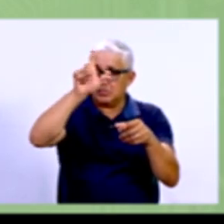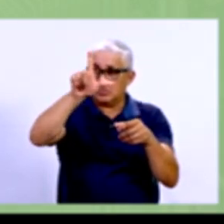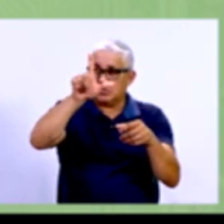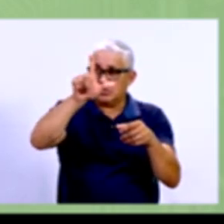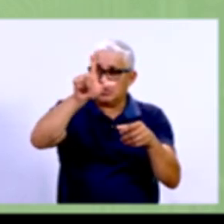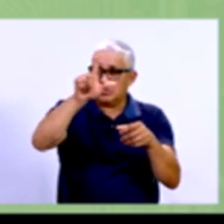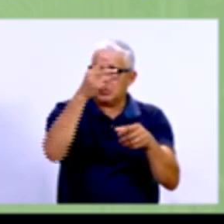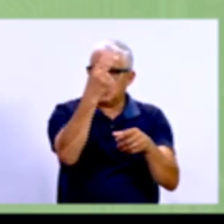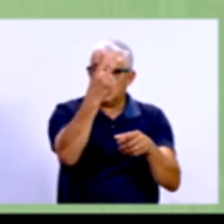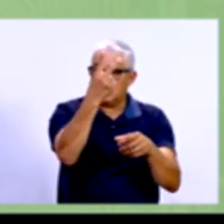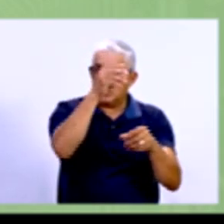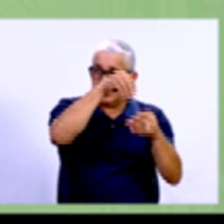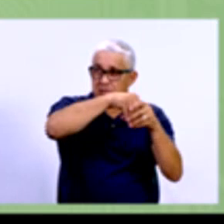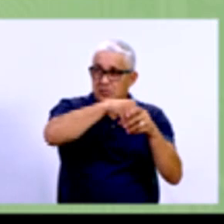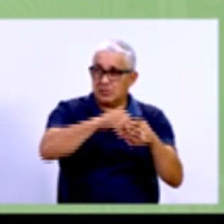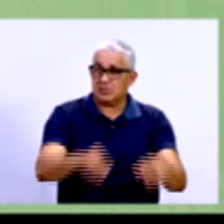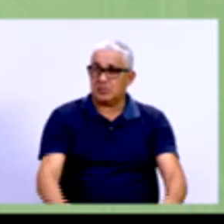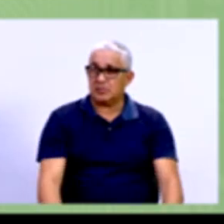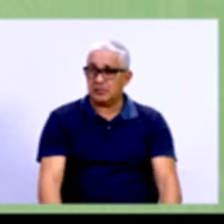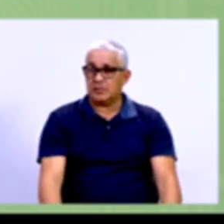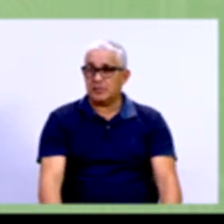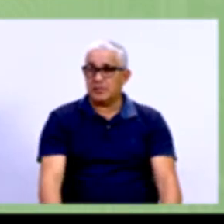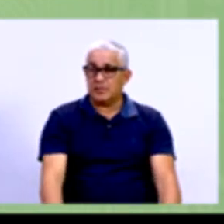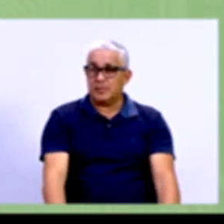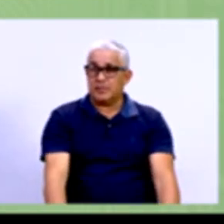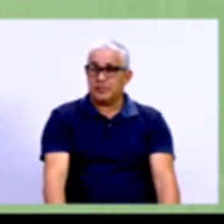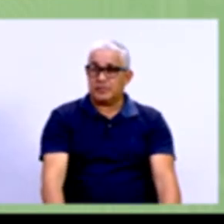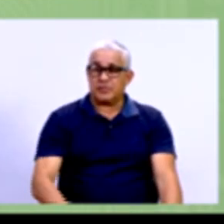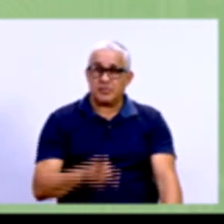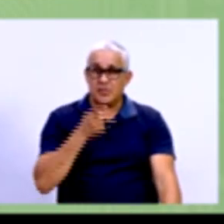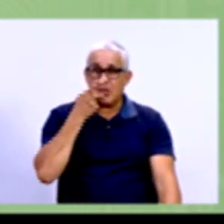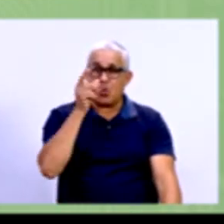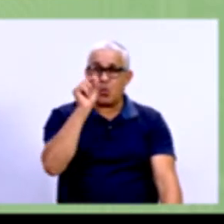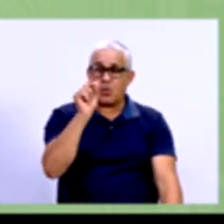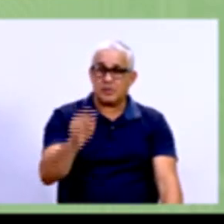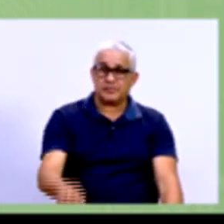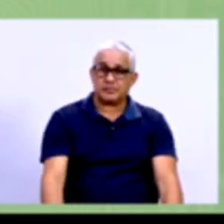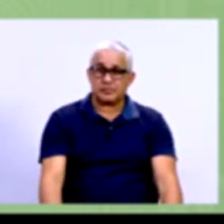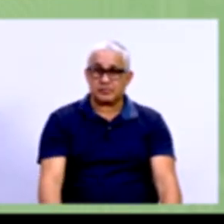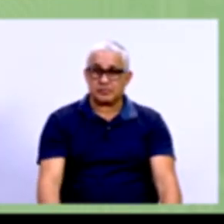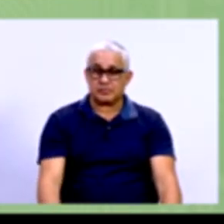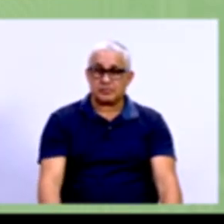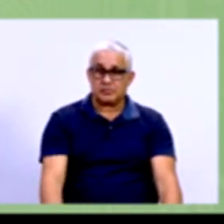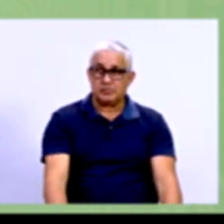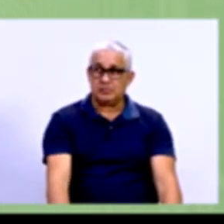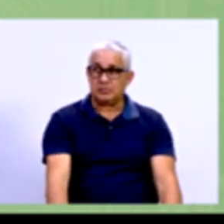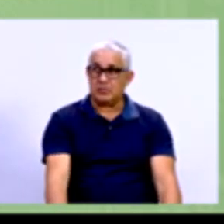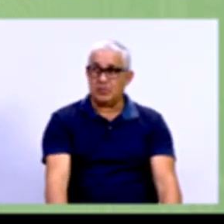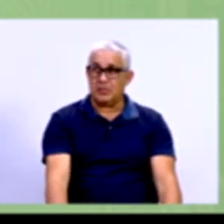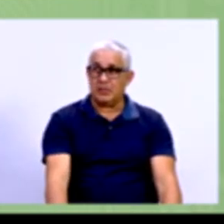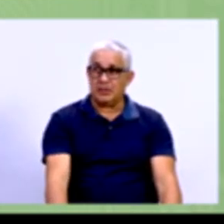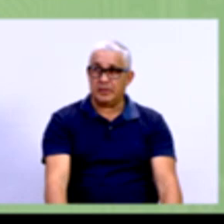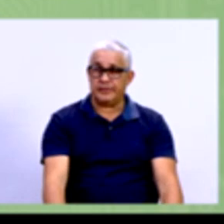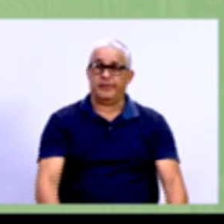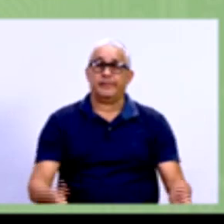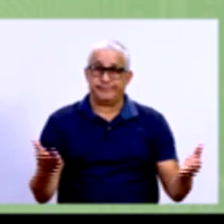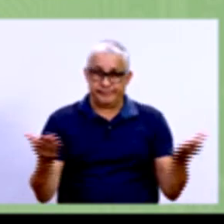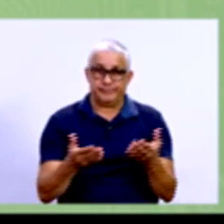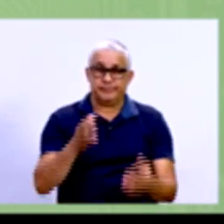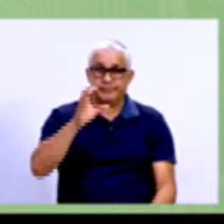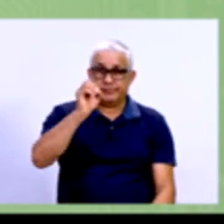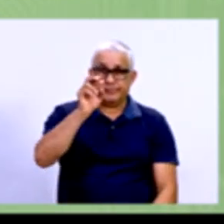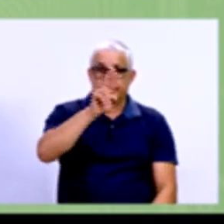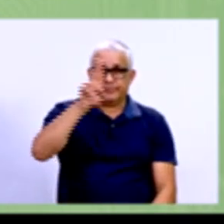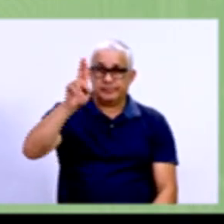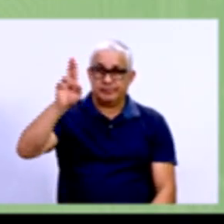gráficos. Pessoal, aí nós falamos, depois que a gente falou sobre essas medidas de dispersão,